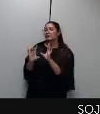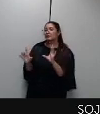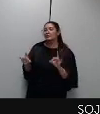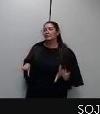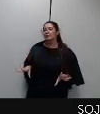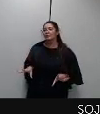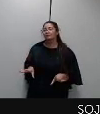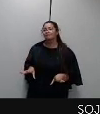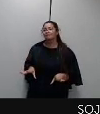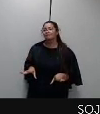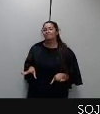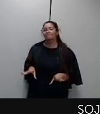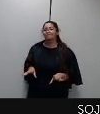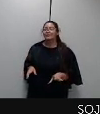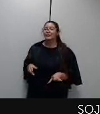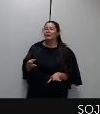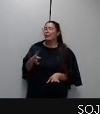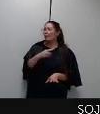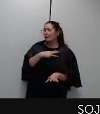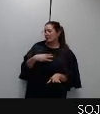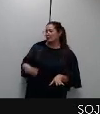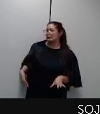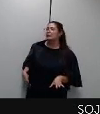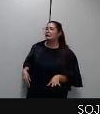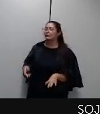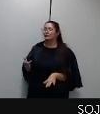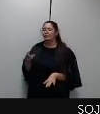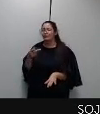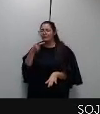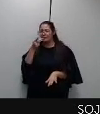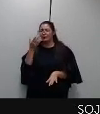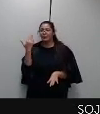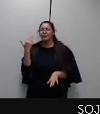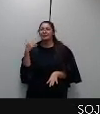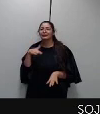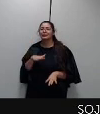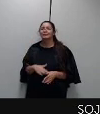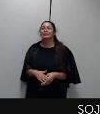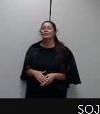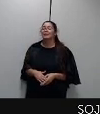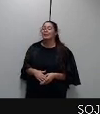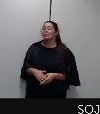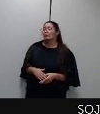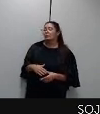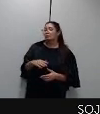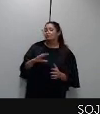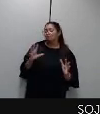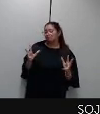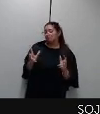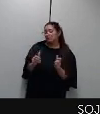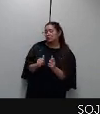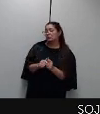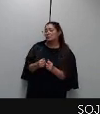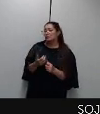Benedito o vô o revolvimento do material fático-probatório